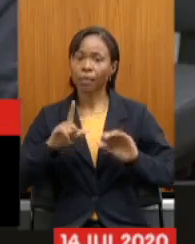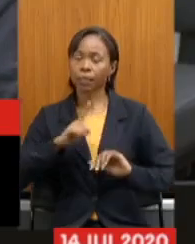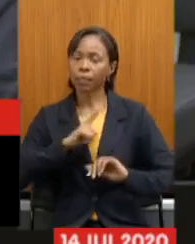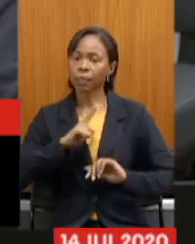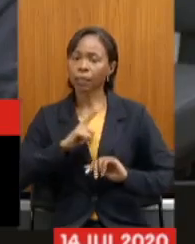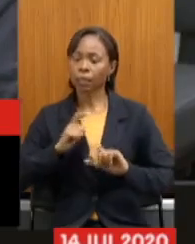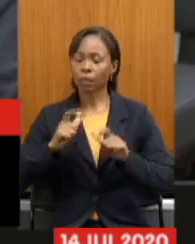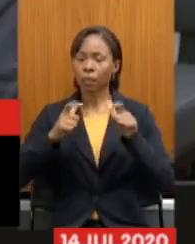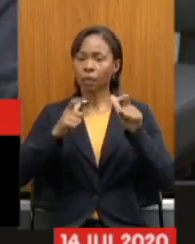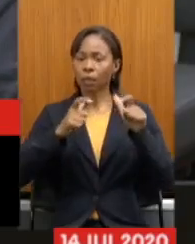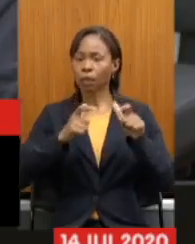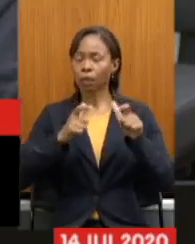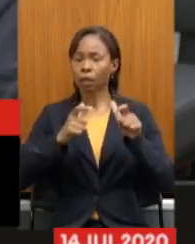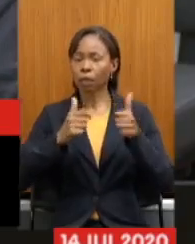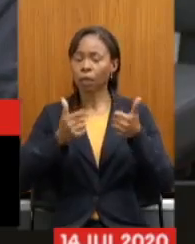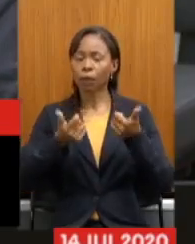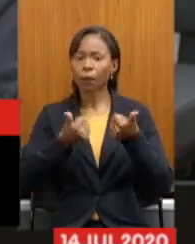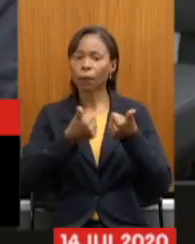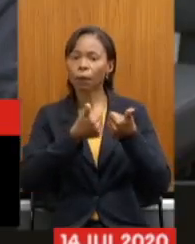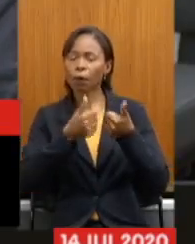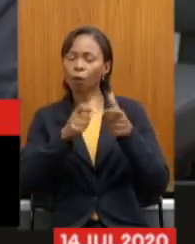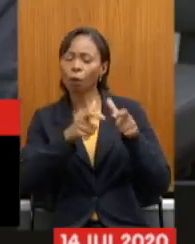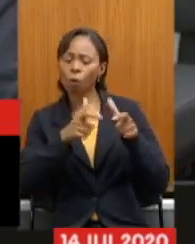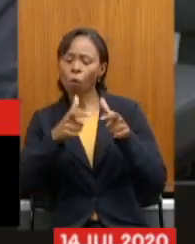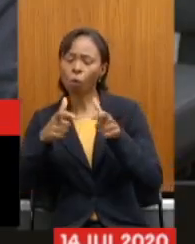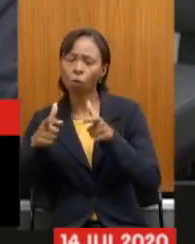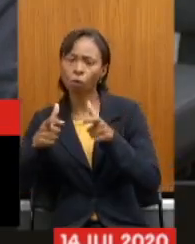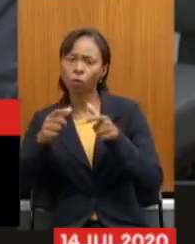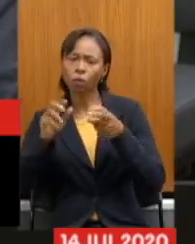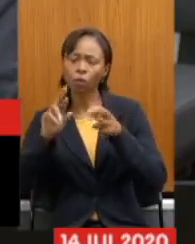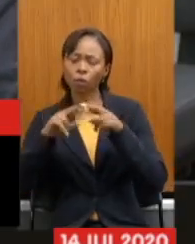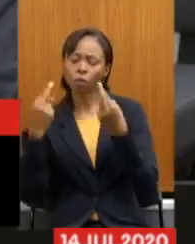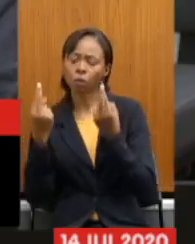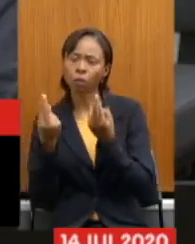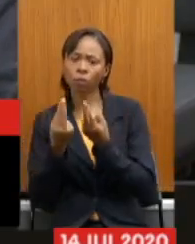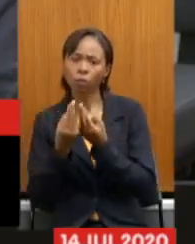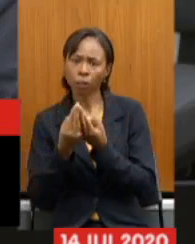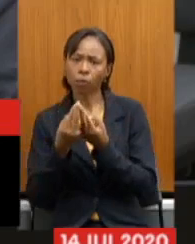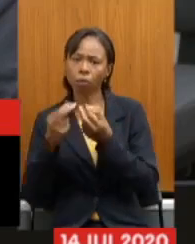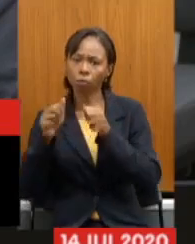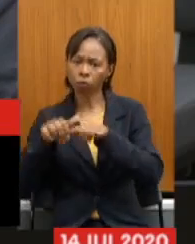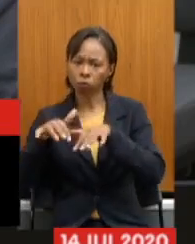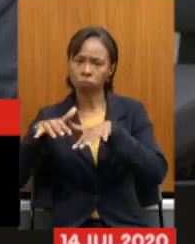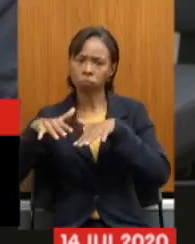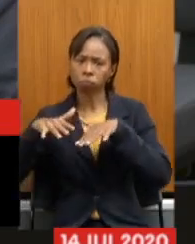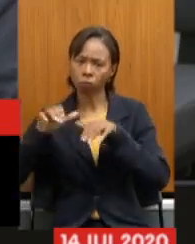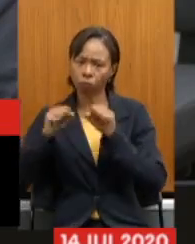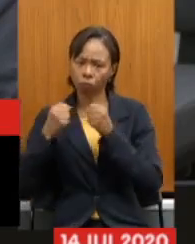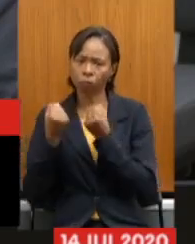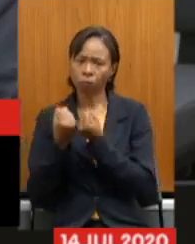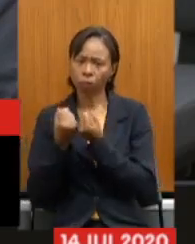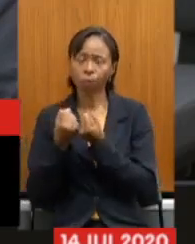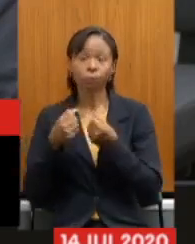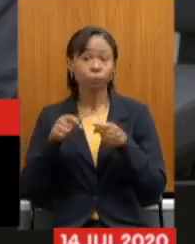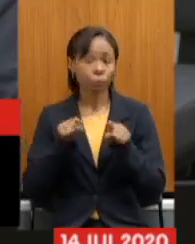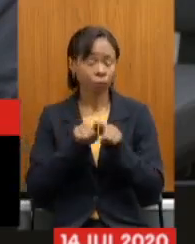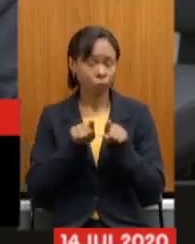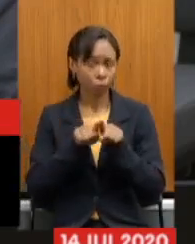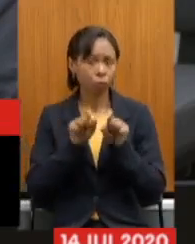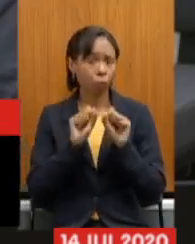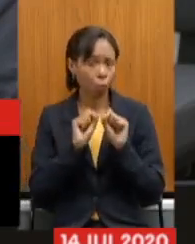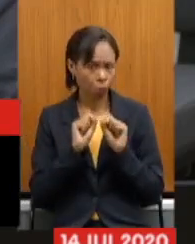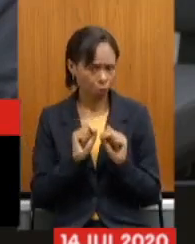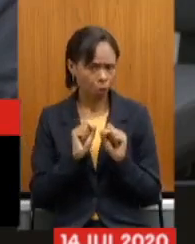das reuniões deste seminário. Também poderão participar, por meio da